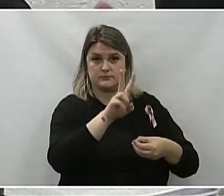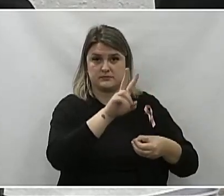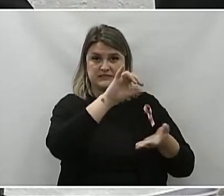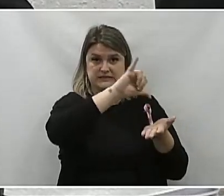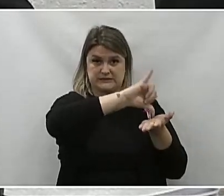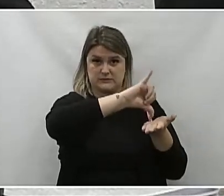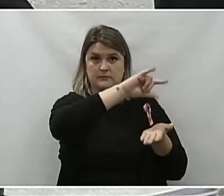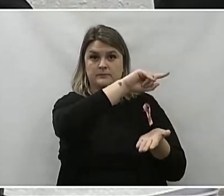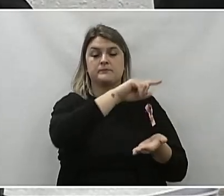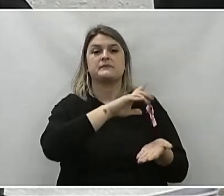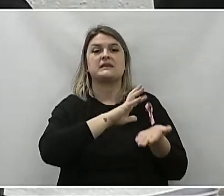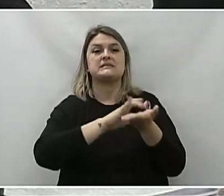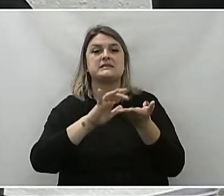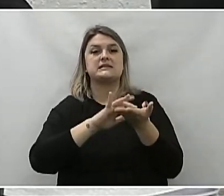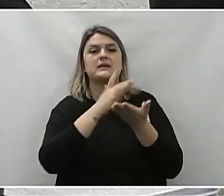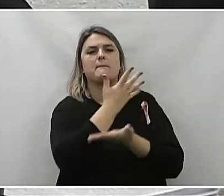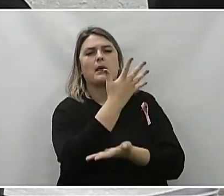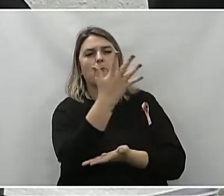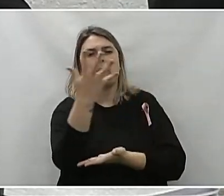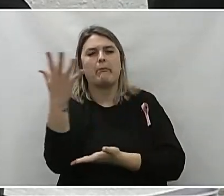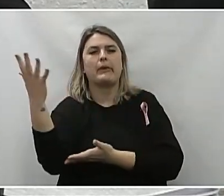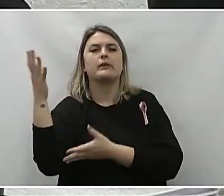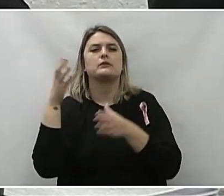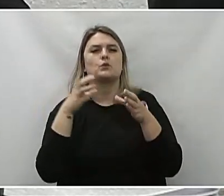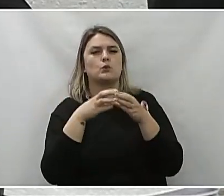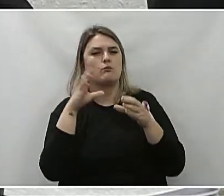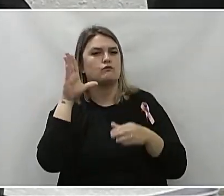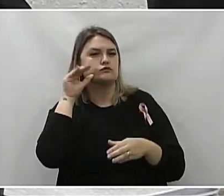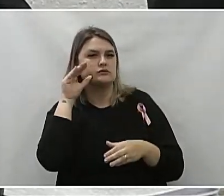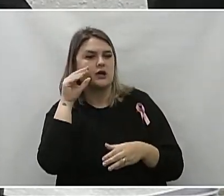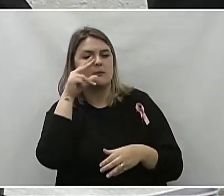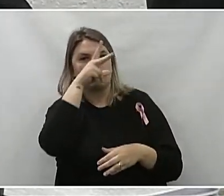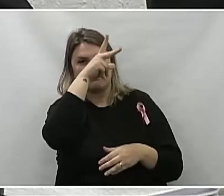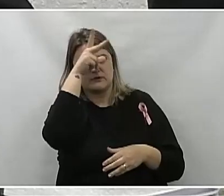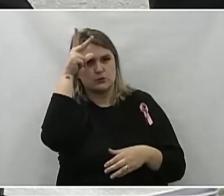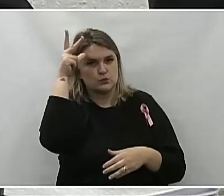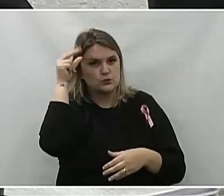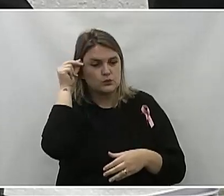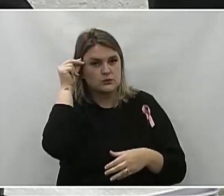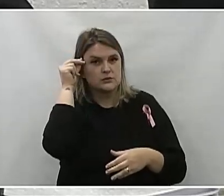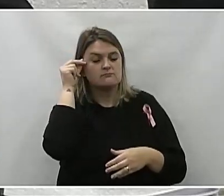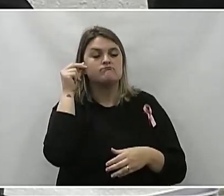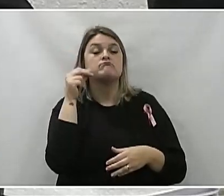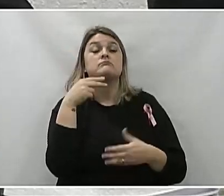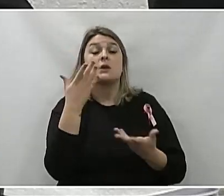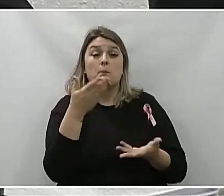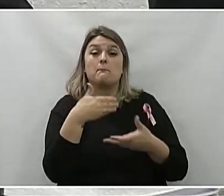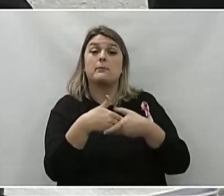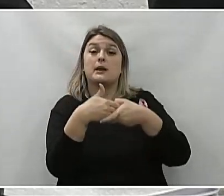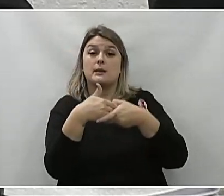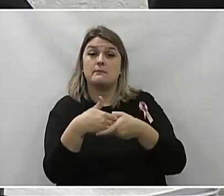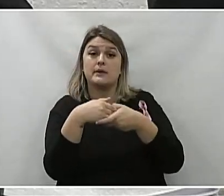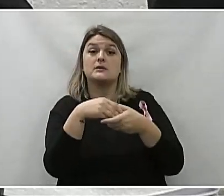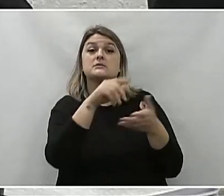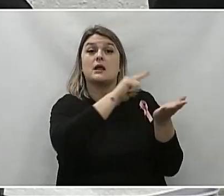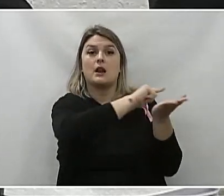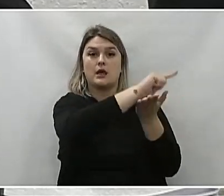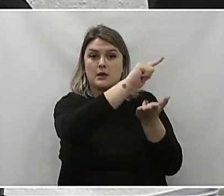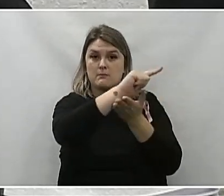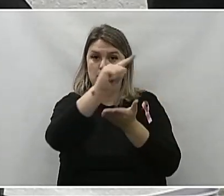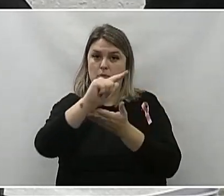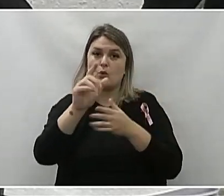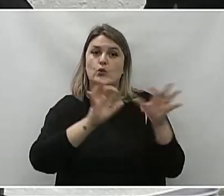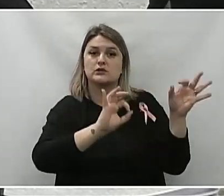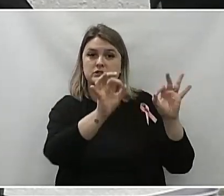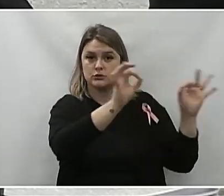a Secretaria de Meio Ambiente equipe de funcionários da Prefeitura parabenizar pela limpeza organização